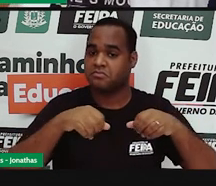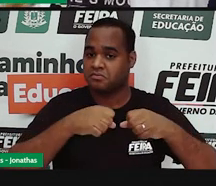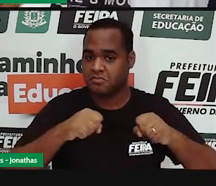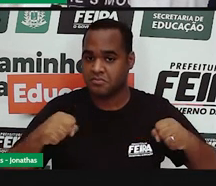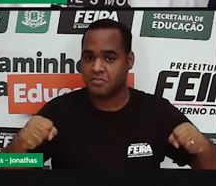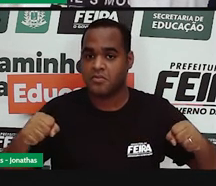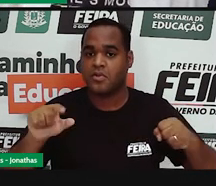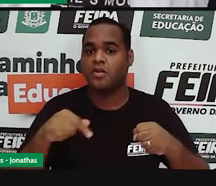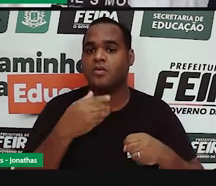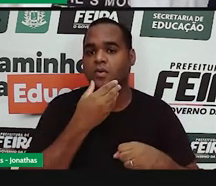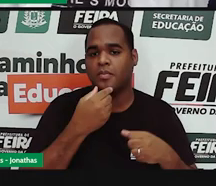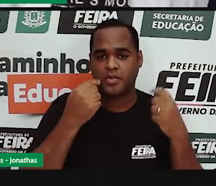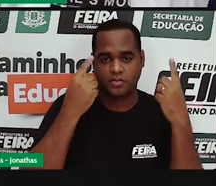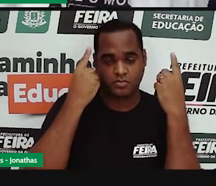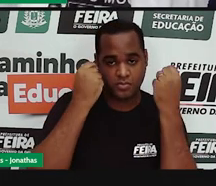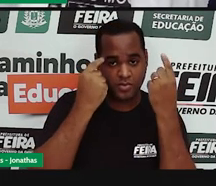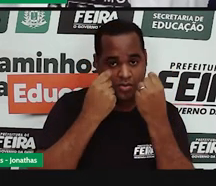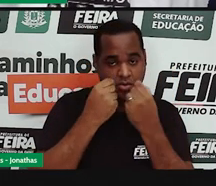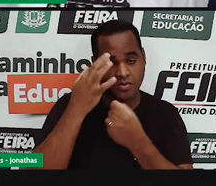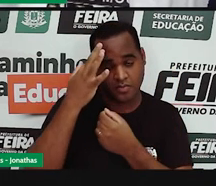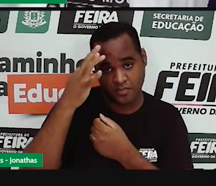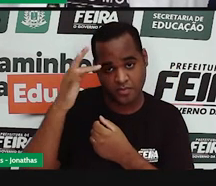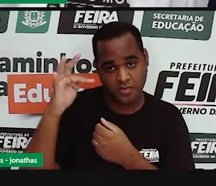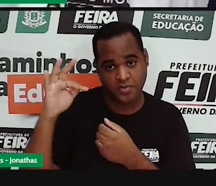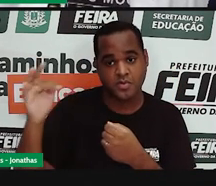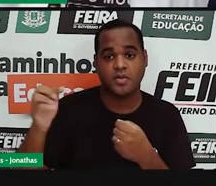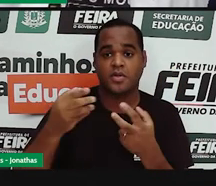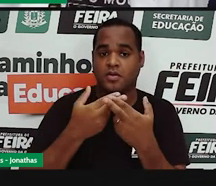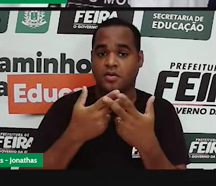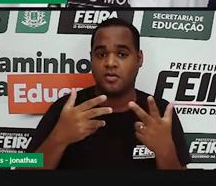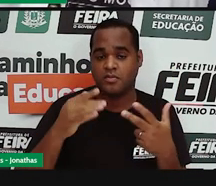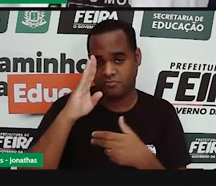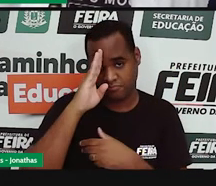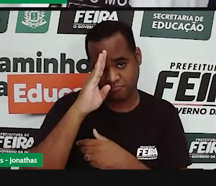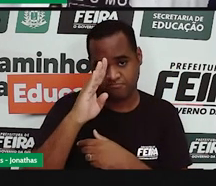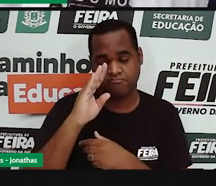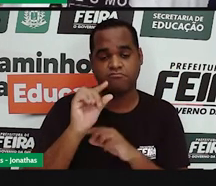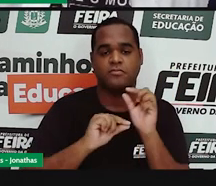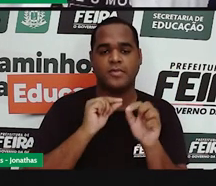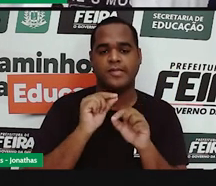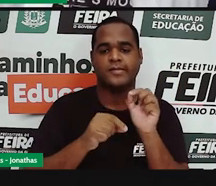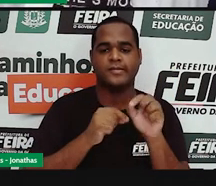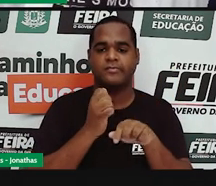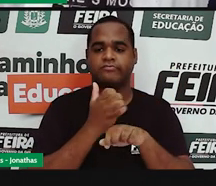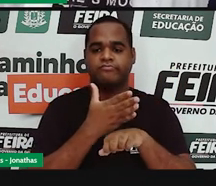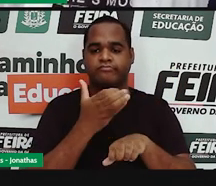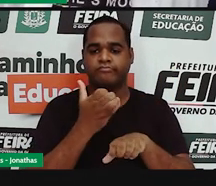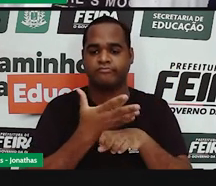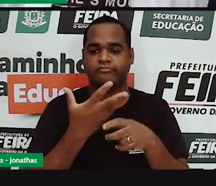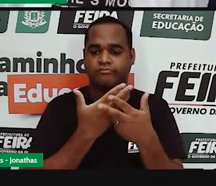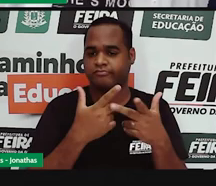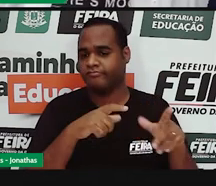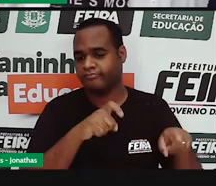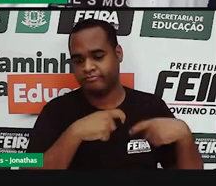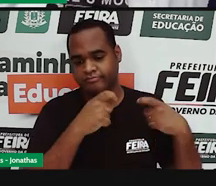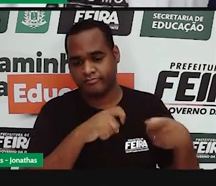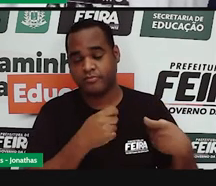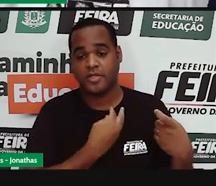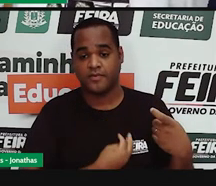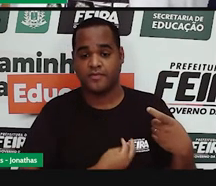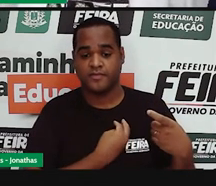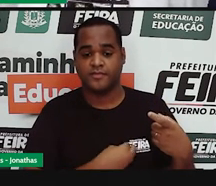o homem grego, o filósofo grego, ele não se interessaria nem sequer em administrar essa fazenda que lhe